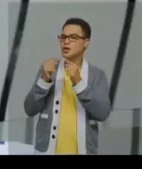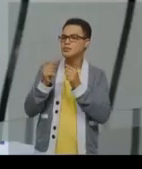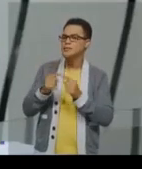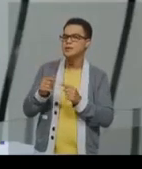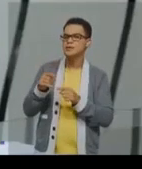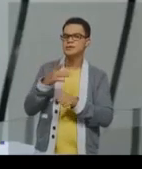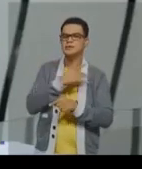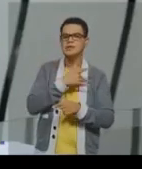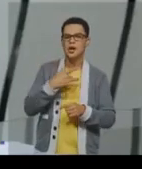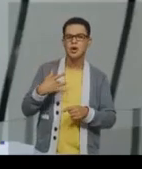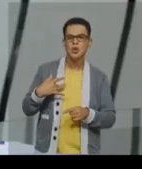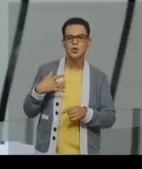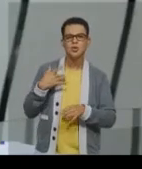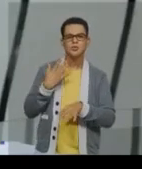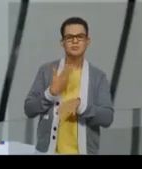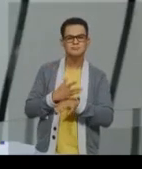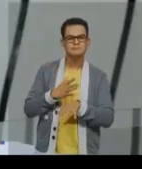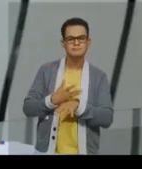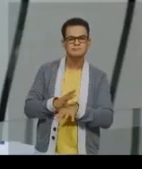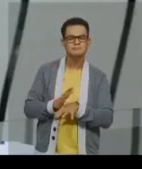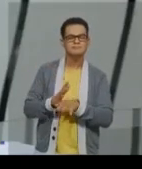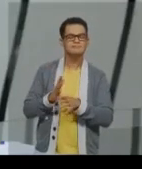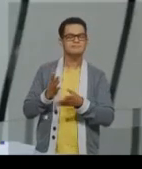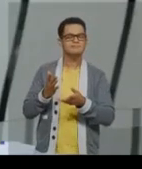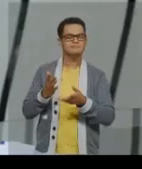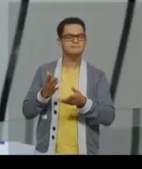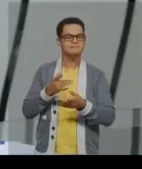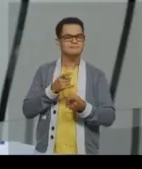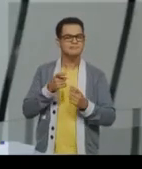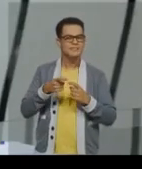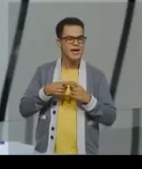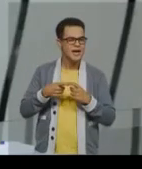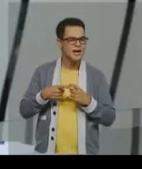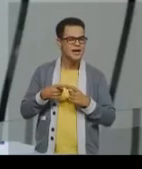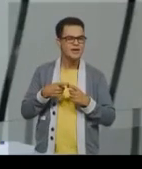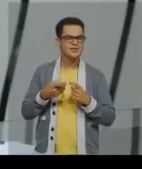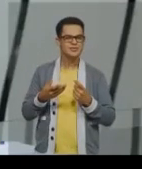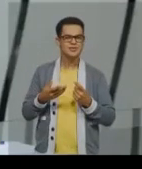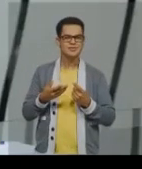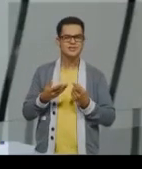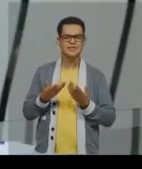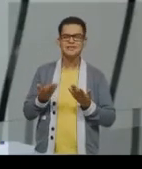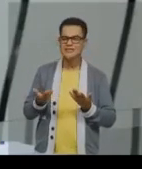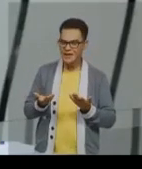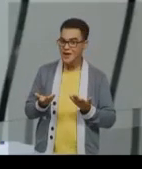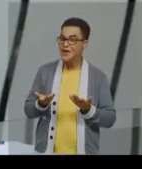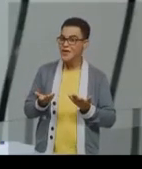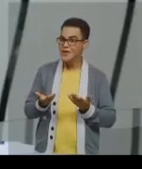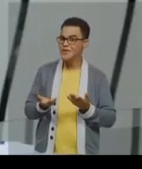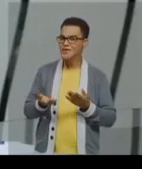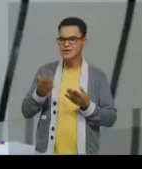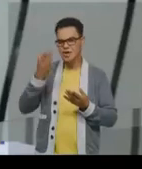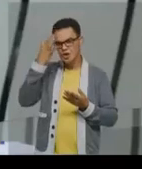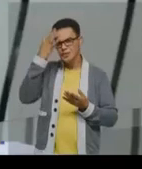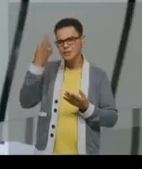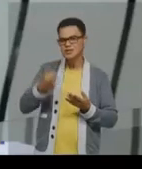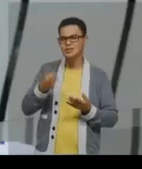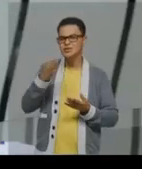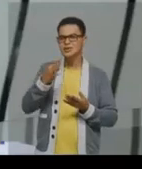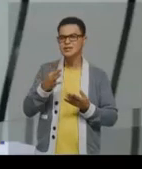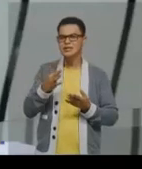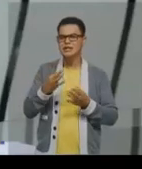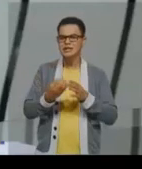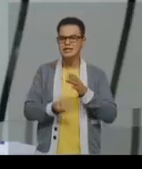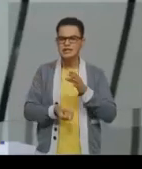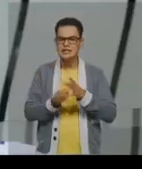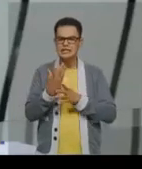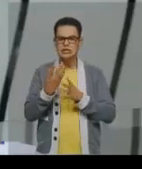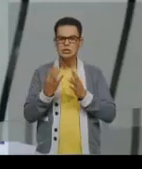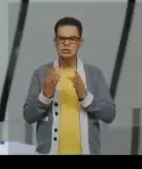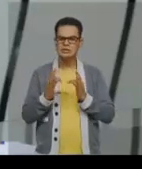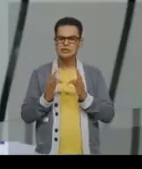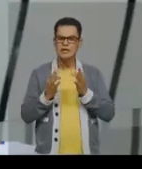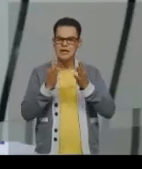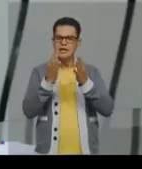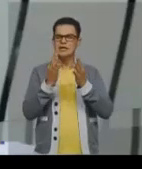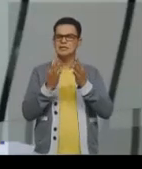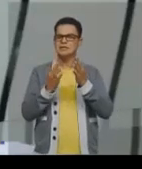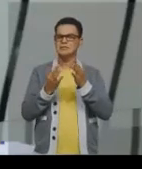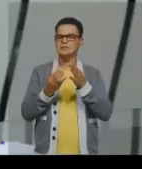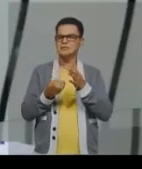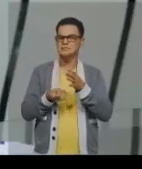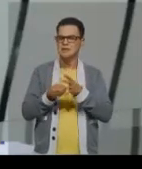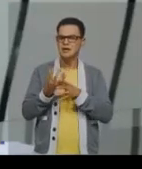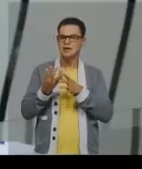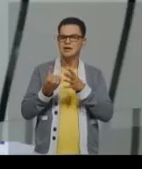médicas também. Então a gente entende que a criação de técnicas e de produtos ao longo do desenvolvimento